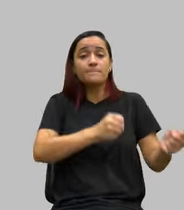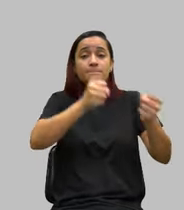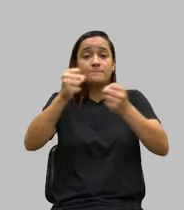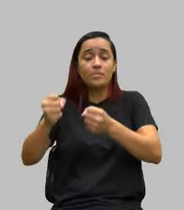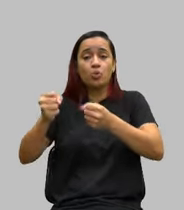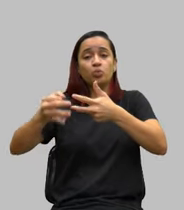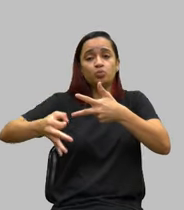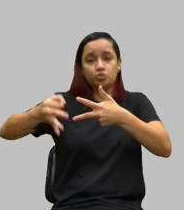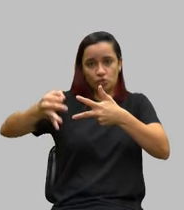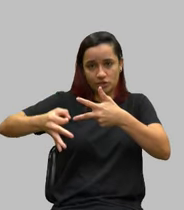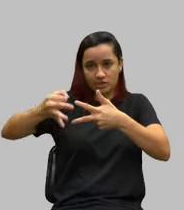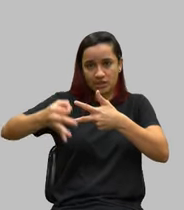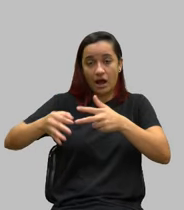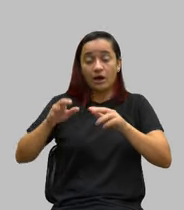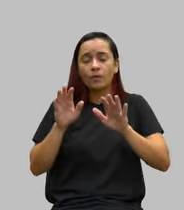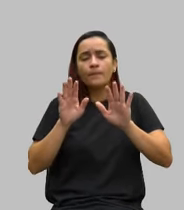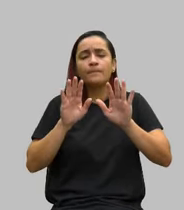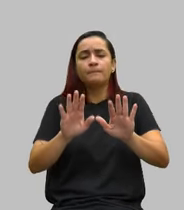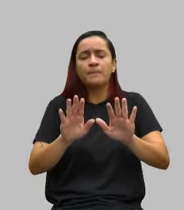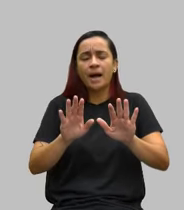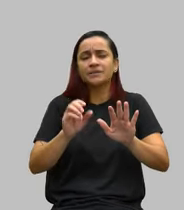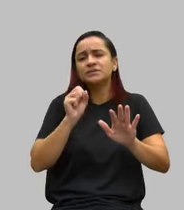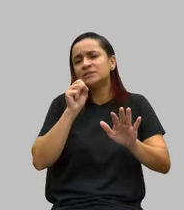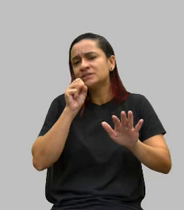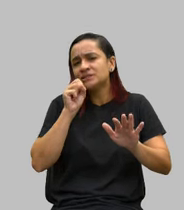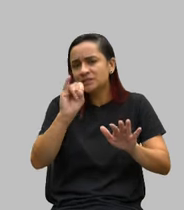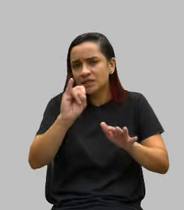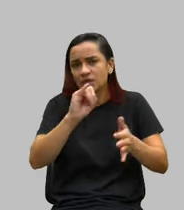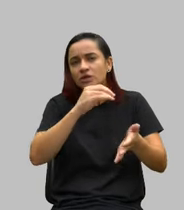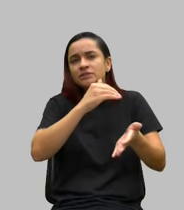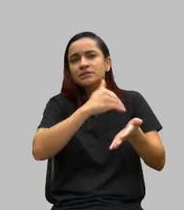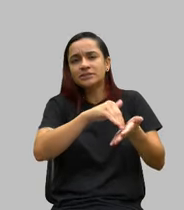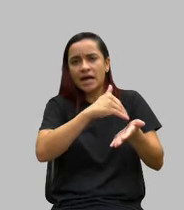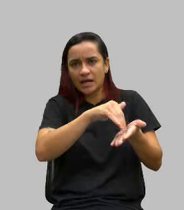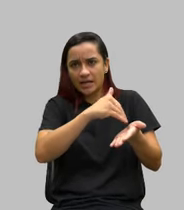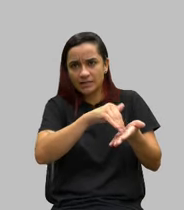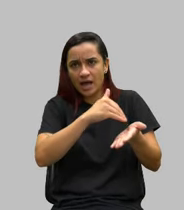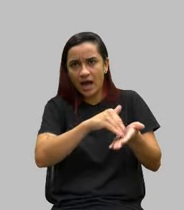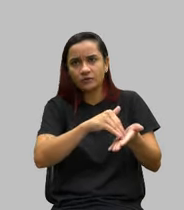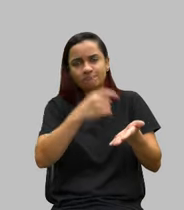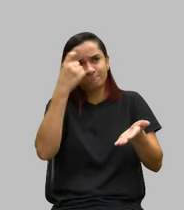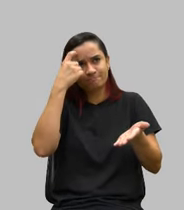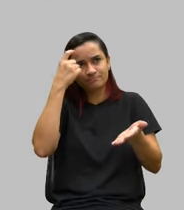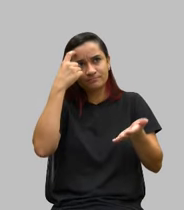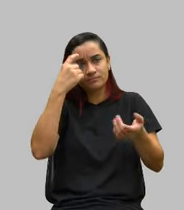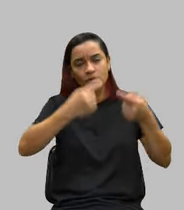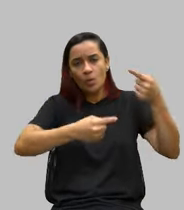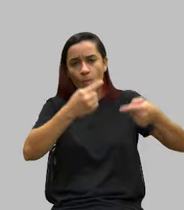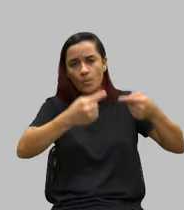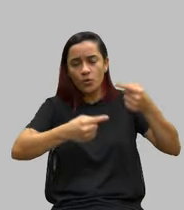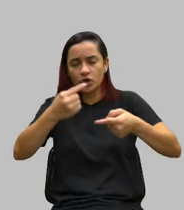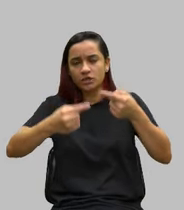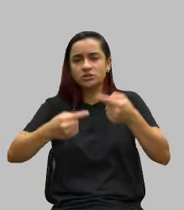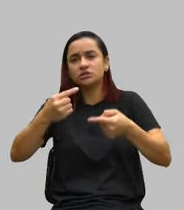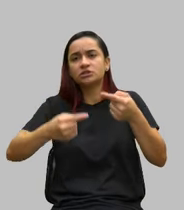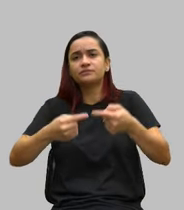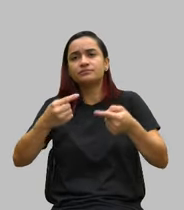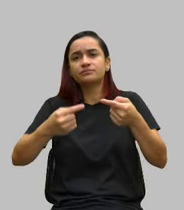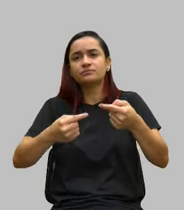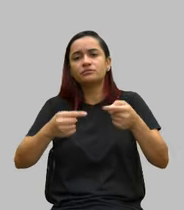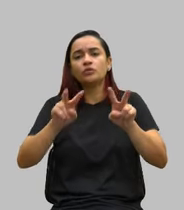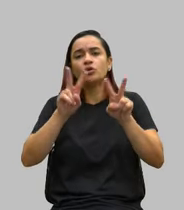mas se o secretário adotar uma política de eh